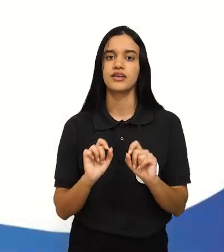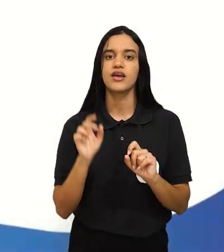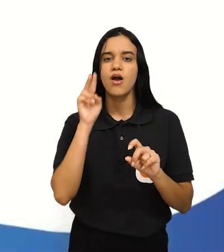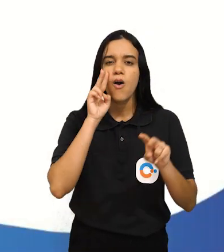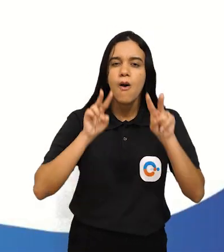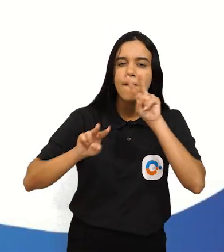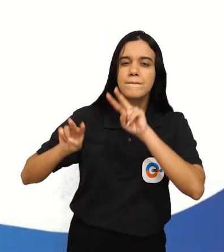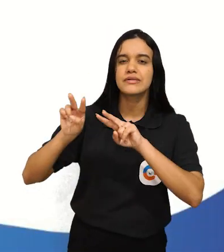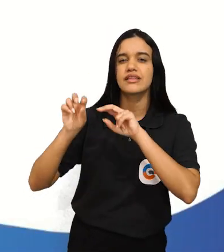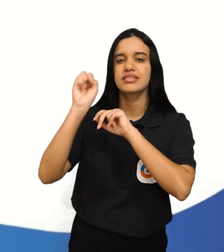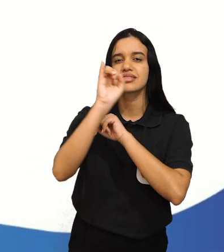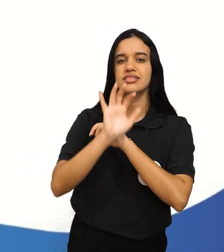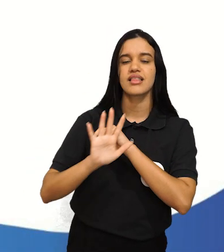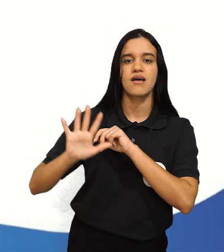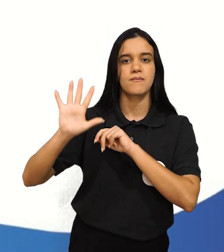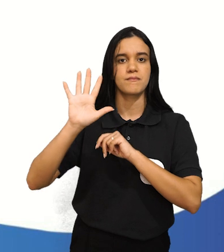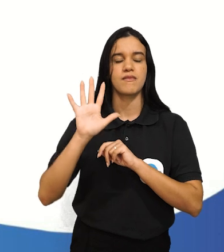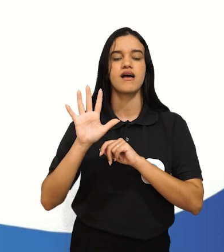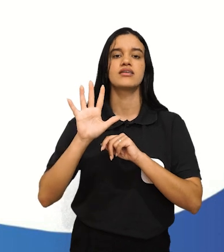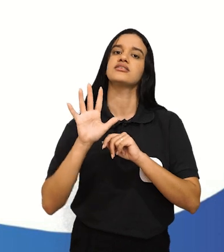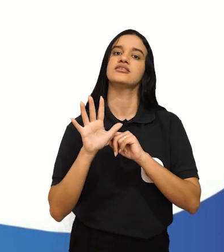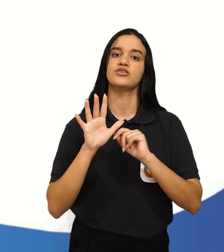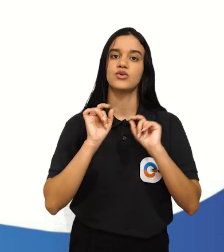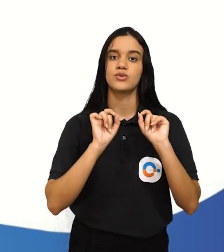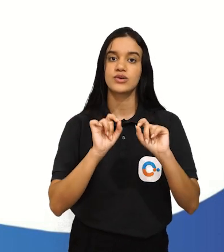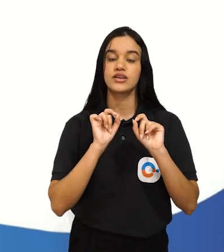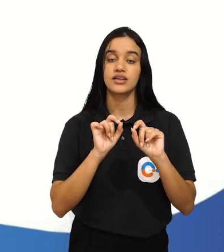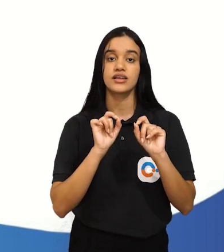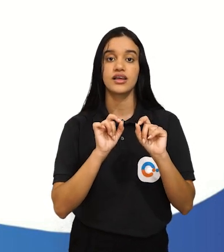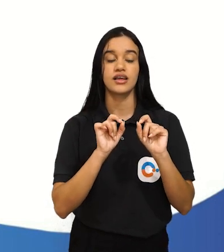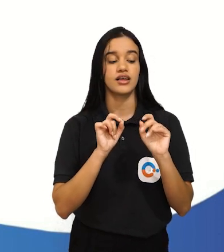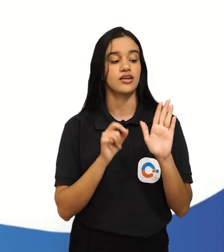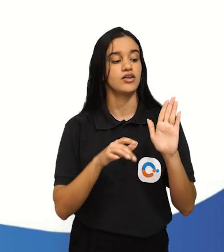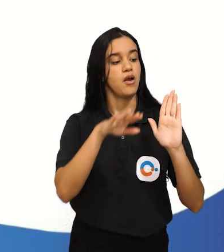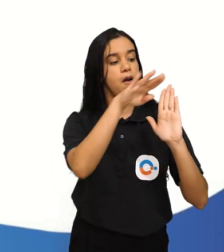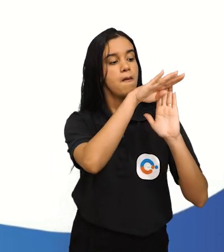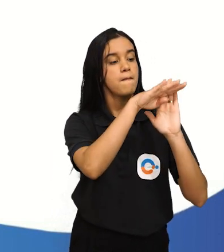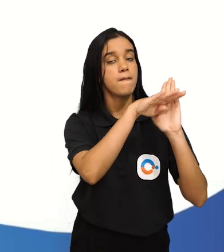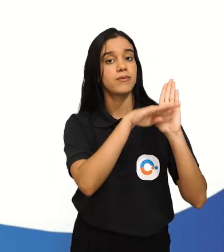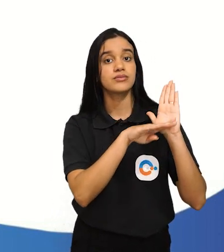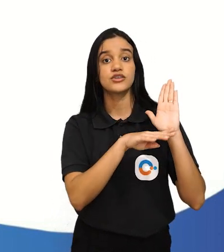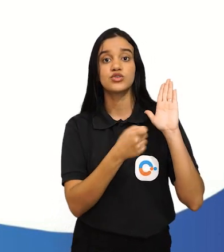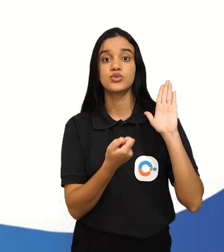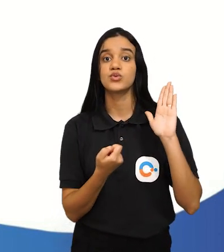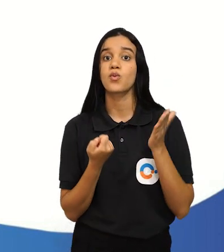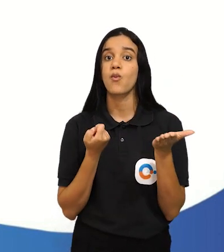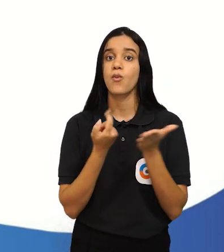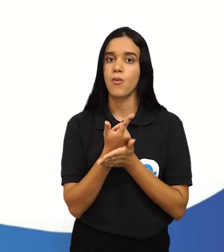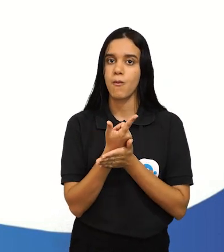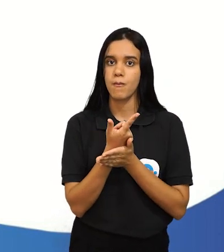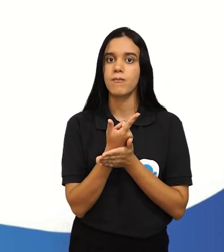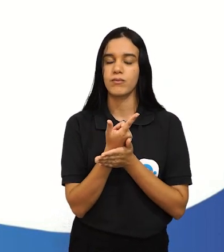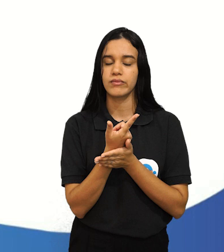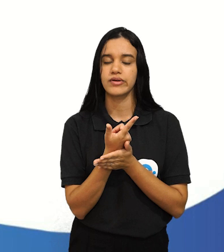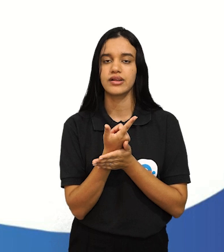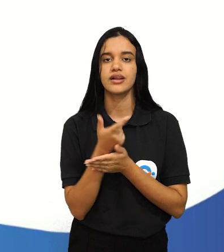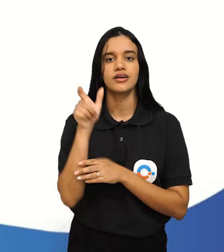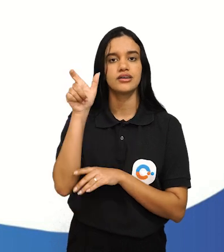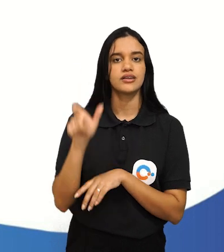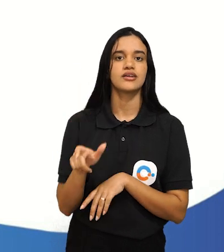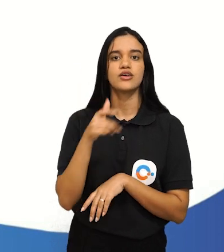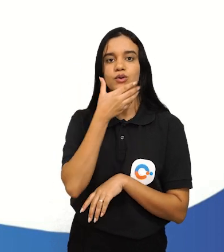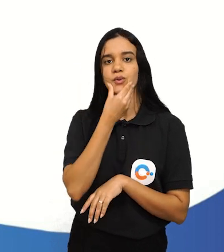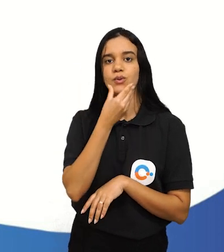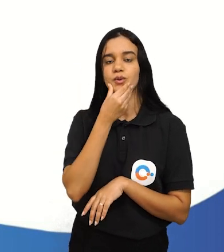Observe na imagem a seguir um recorte de uma nota fiscal de compras feitas por Ronaldo em um